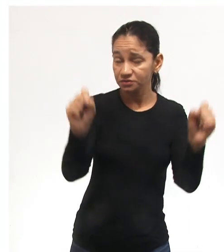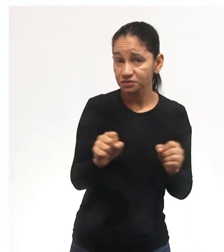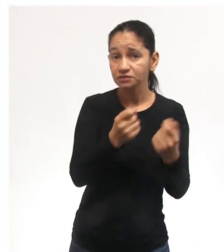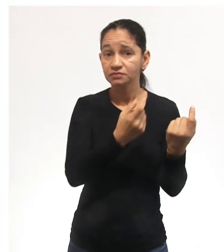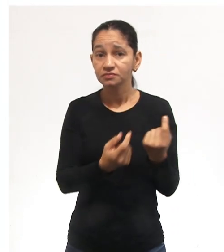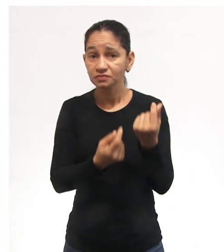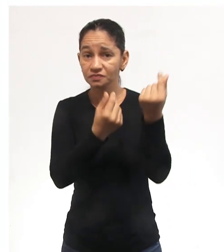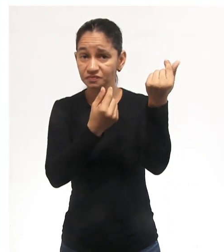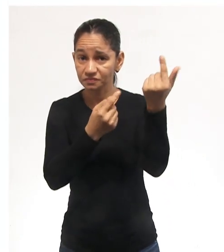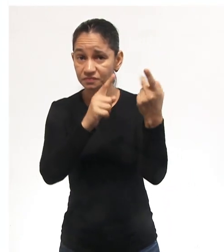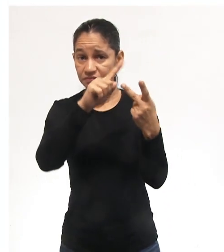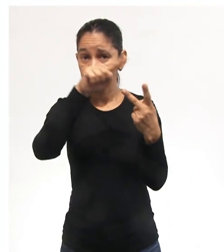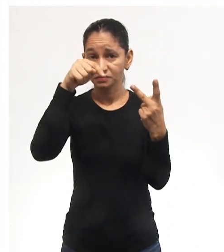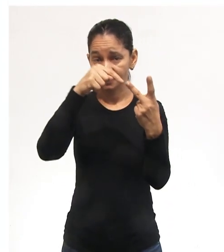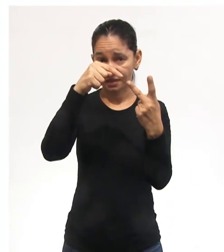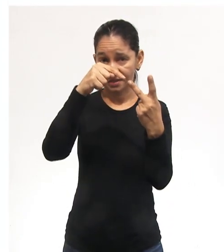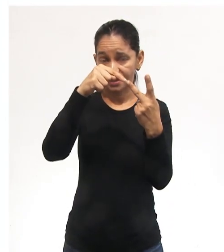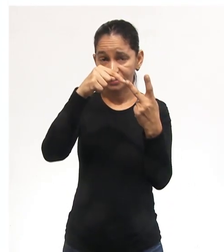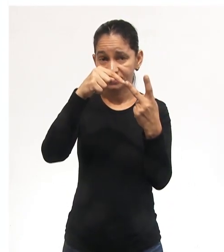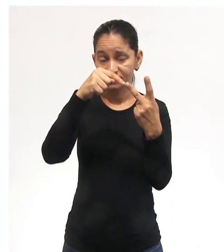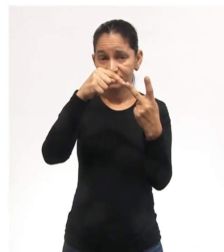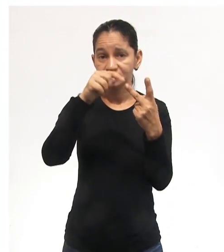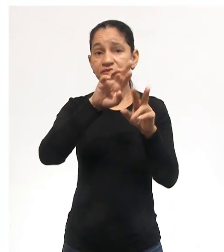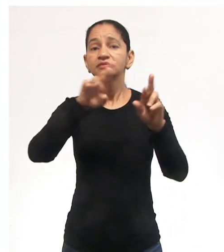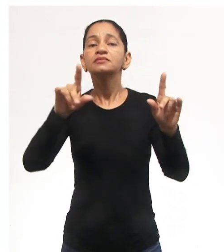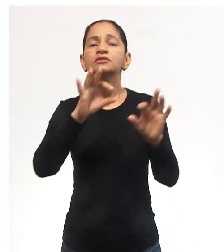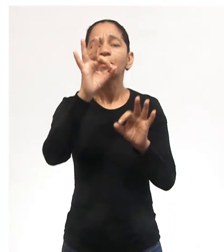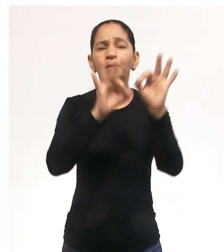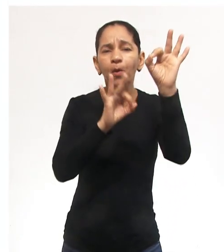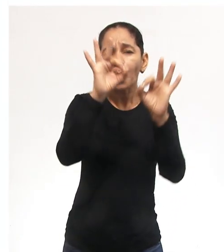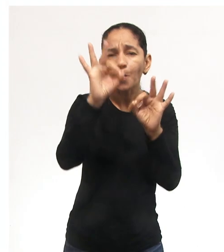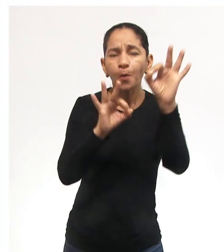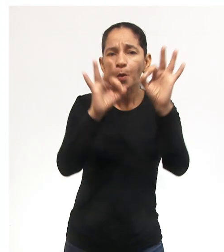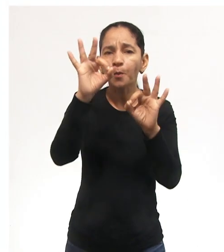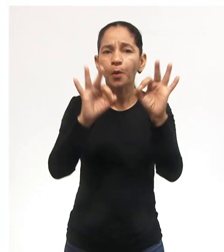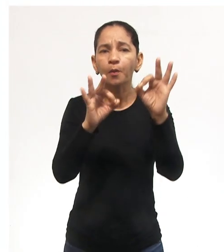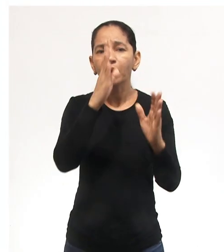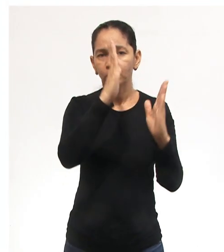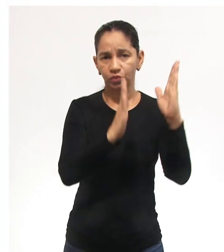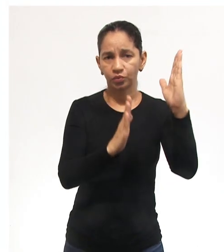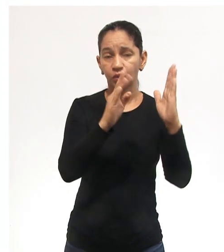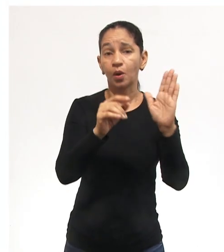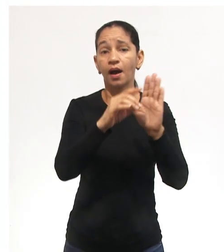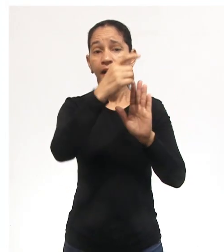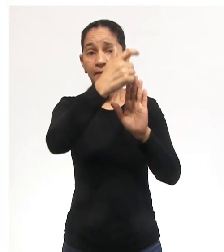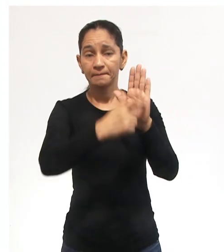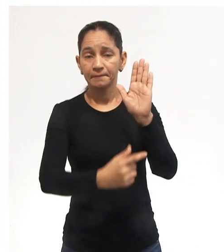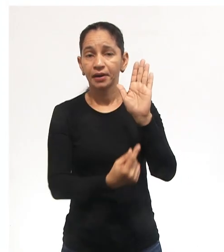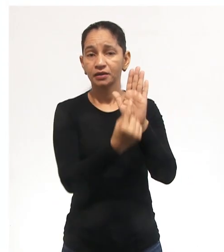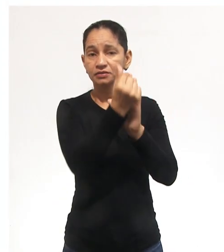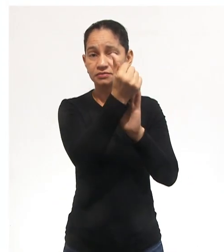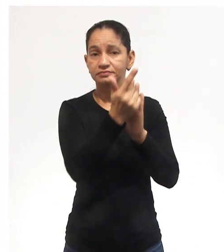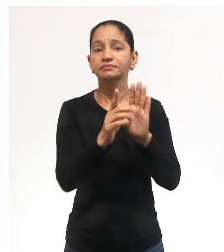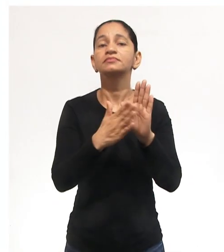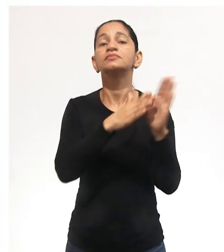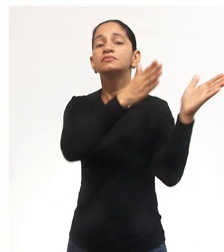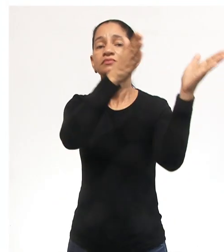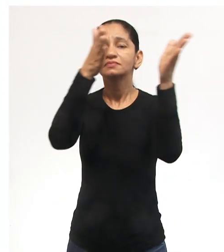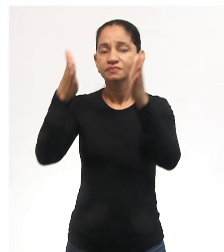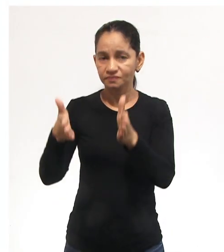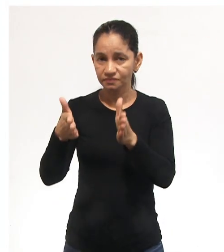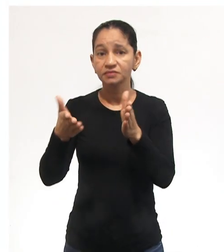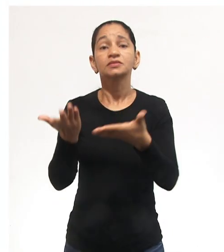sistema com módulo financeiro, que vai fazer toda a organização dessa parte financeira da empresa, ou um módulo